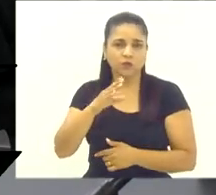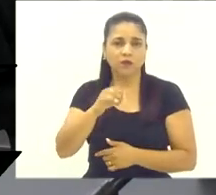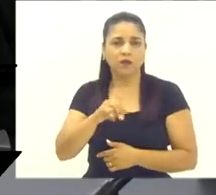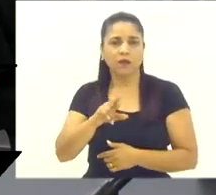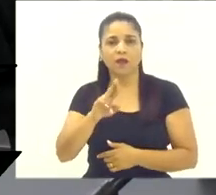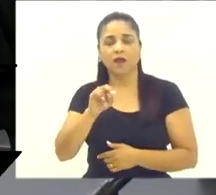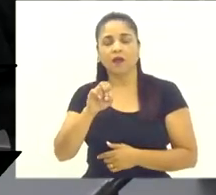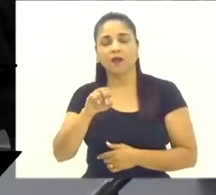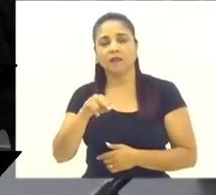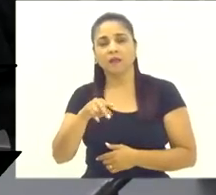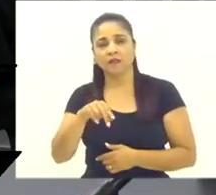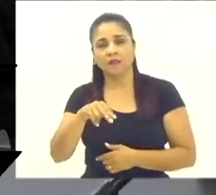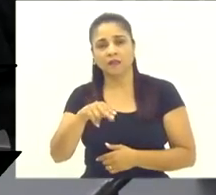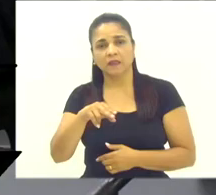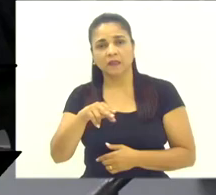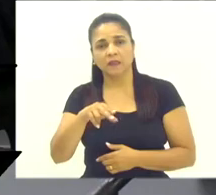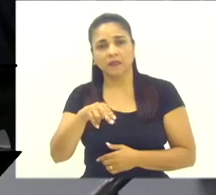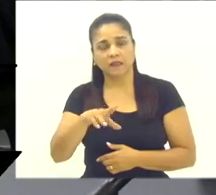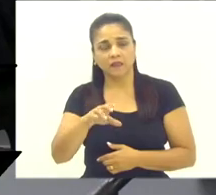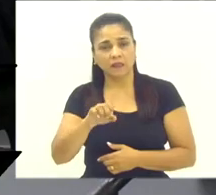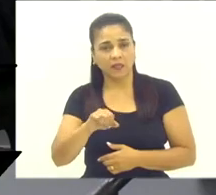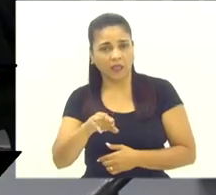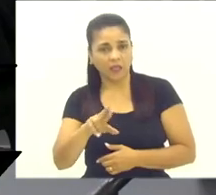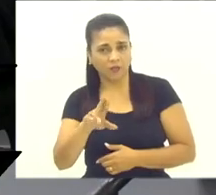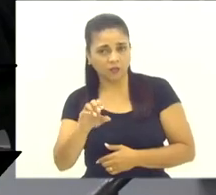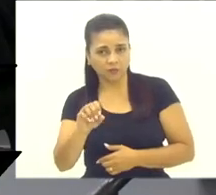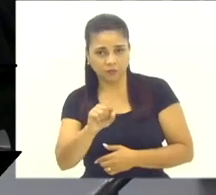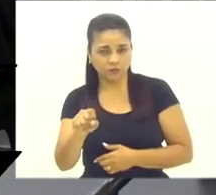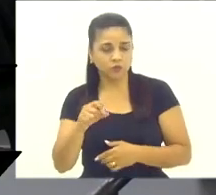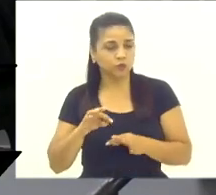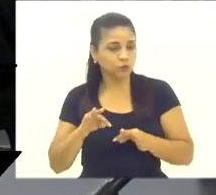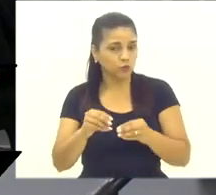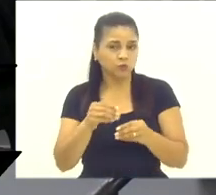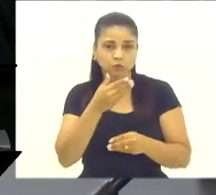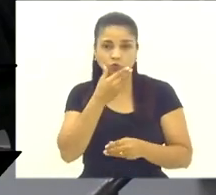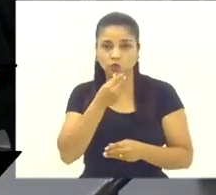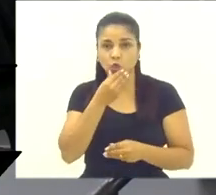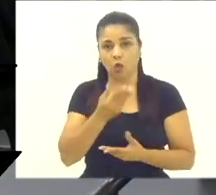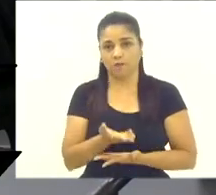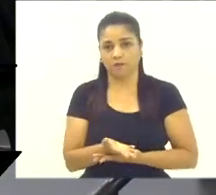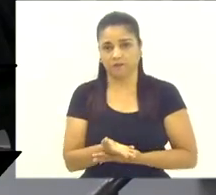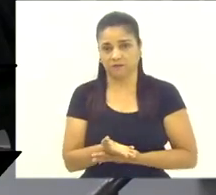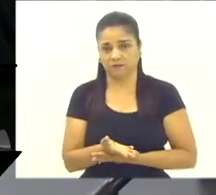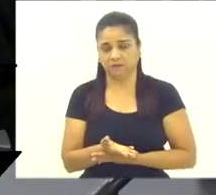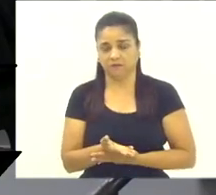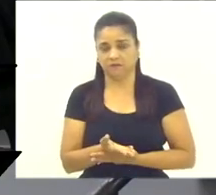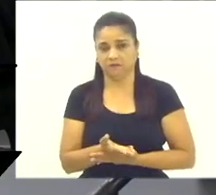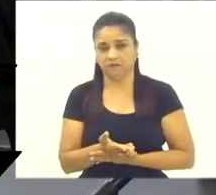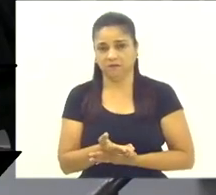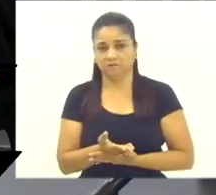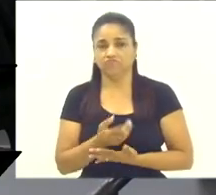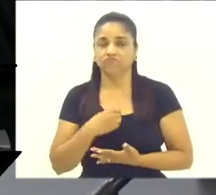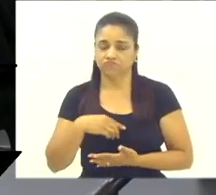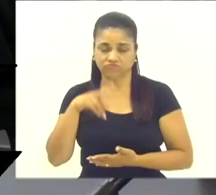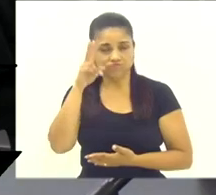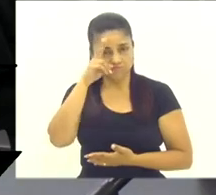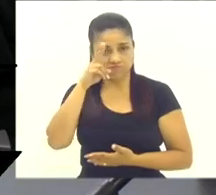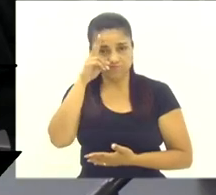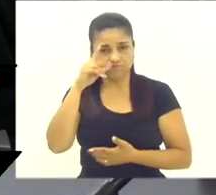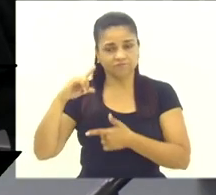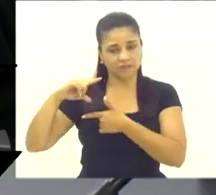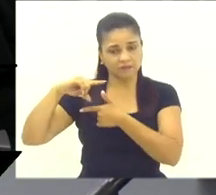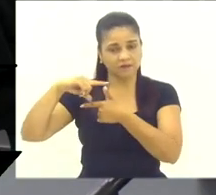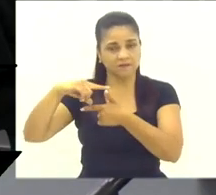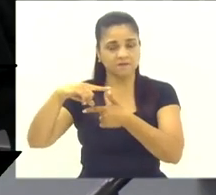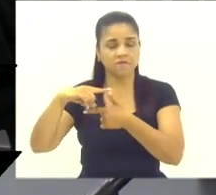são todos homens né em geral todos os homens que Claro São lembrados pela sua